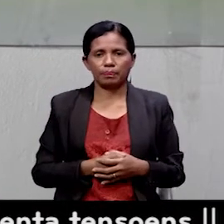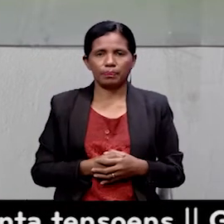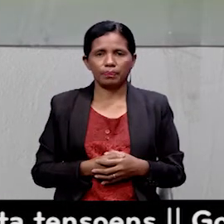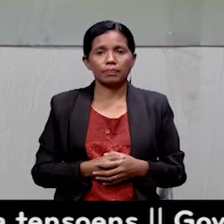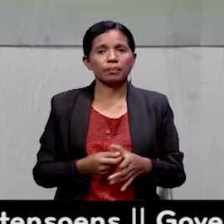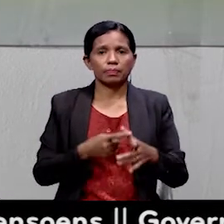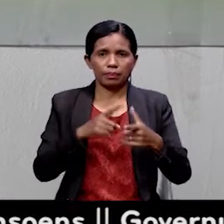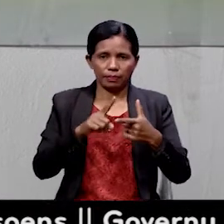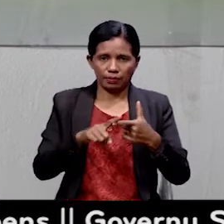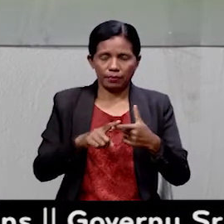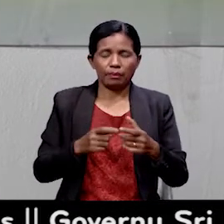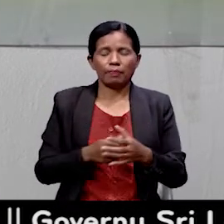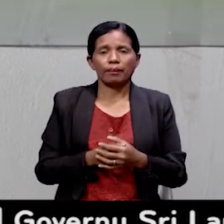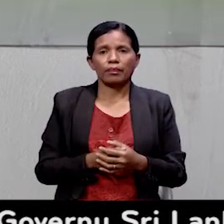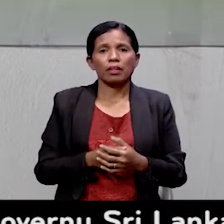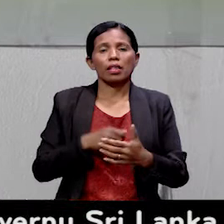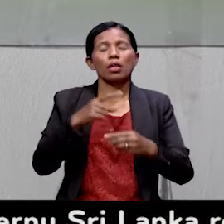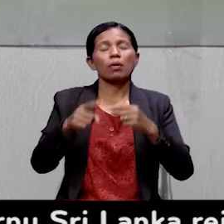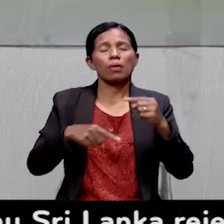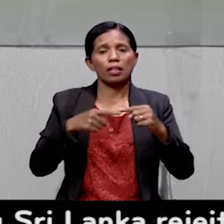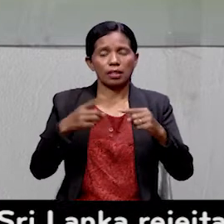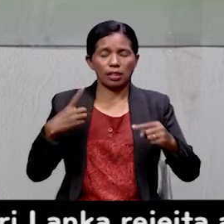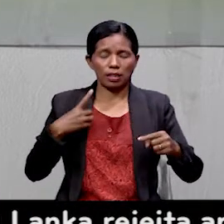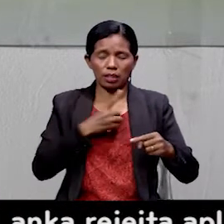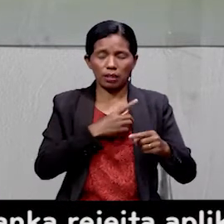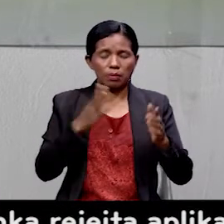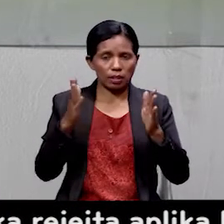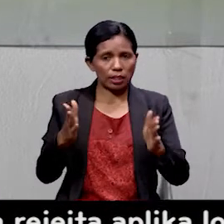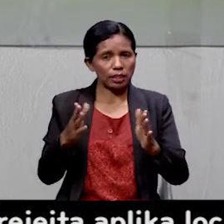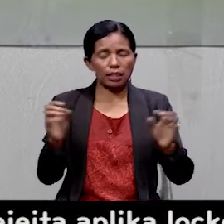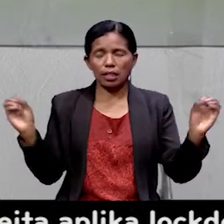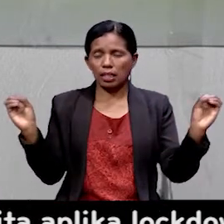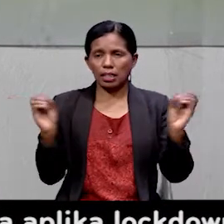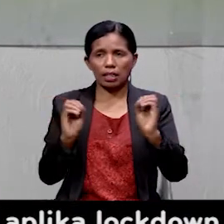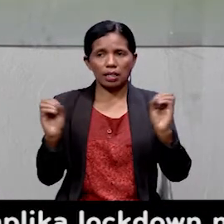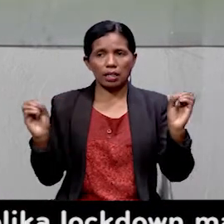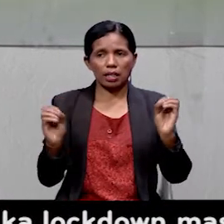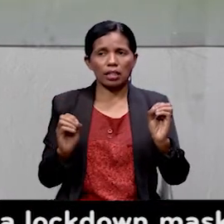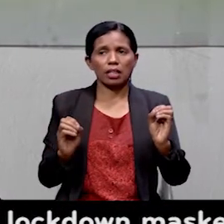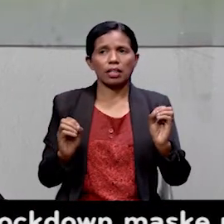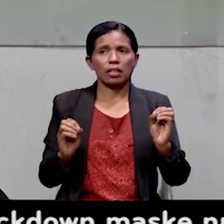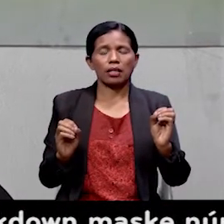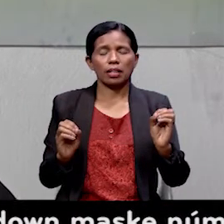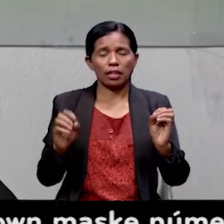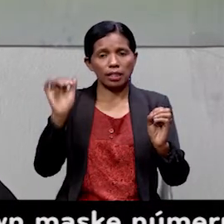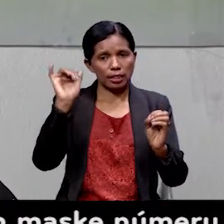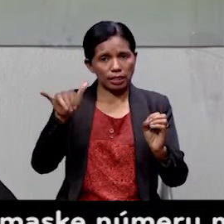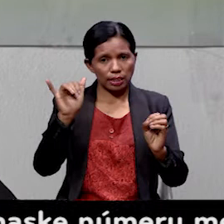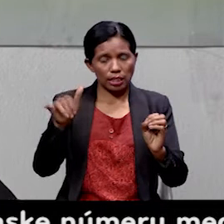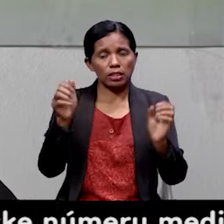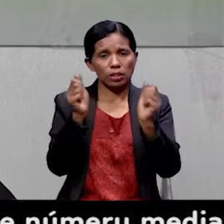Segundo, o enhira deputado sira la concorda ho concorda com o Presidente da República,